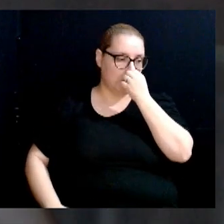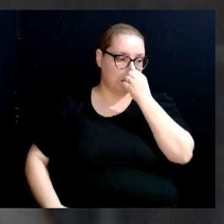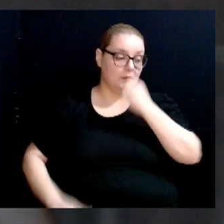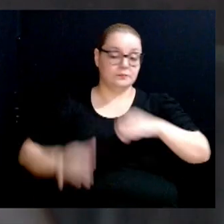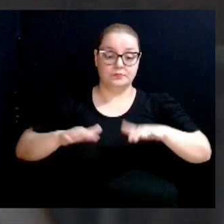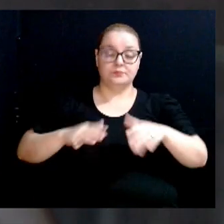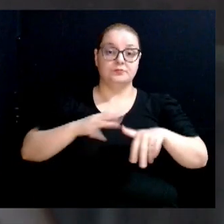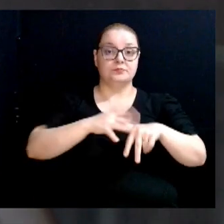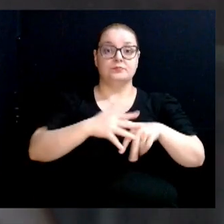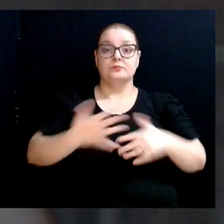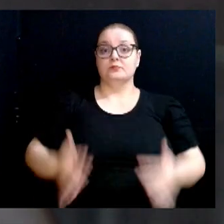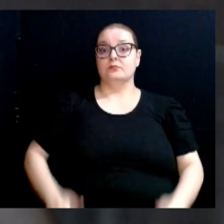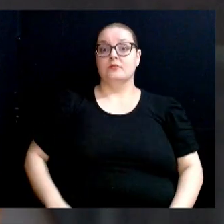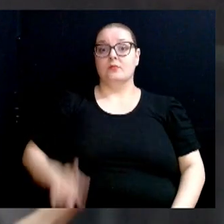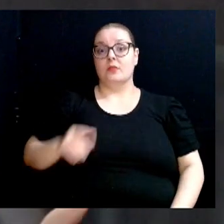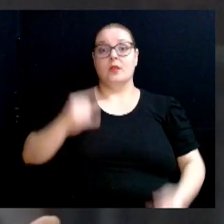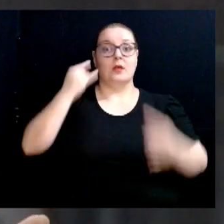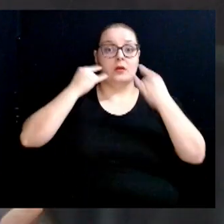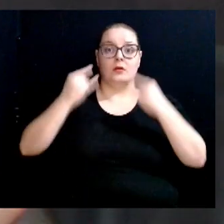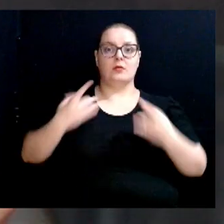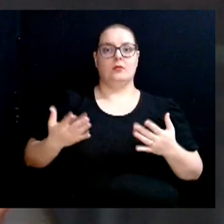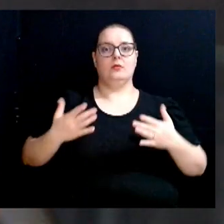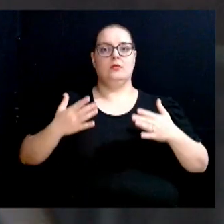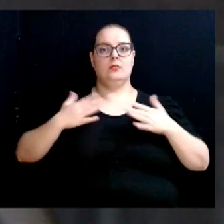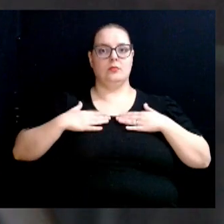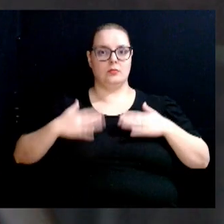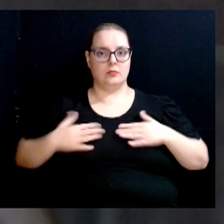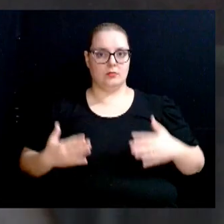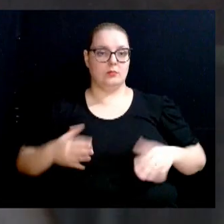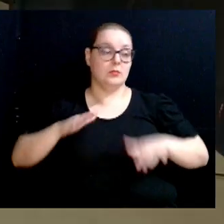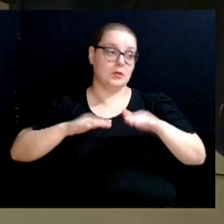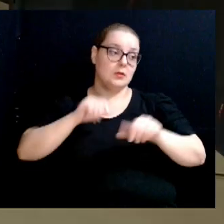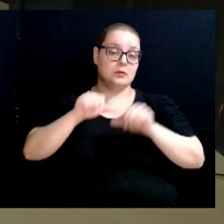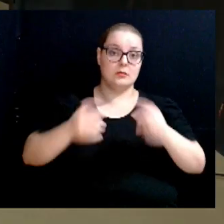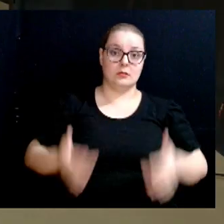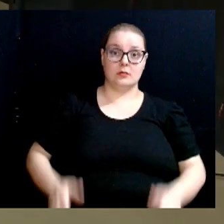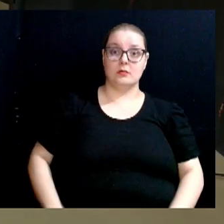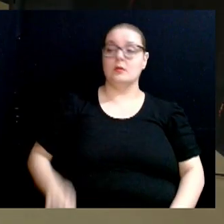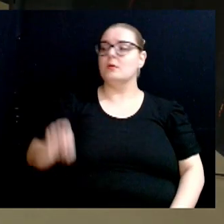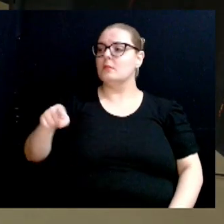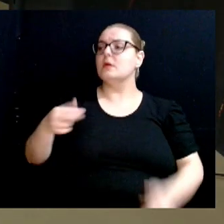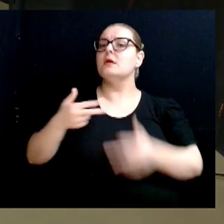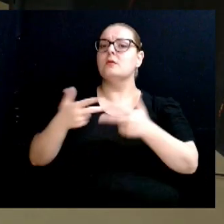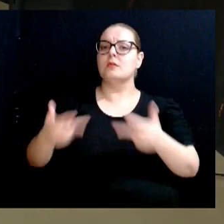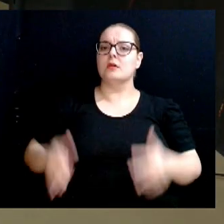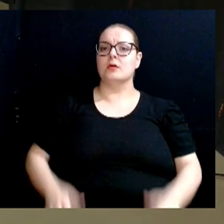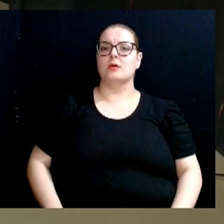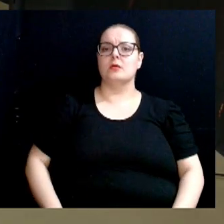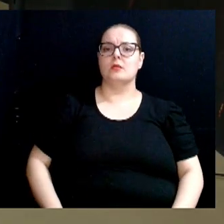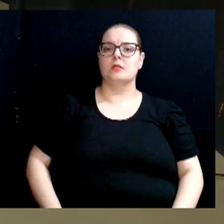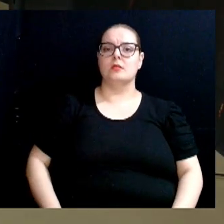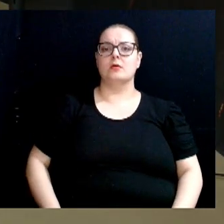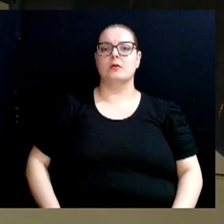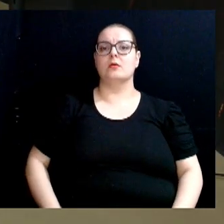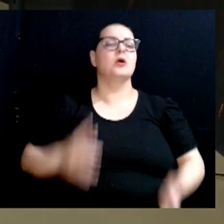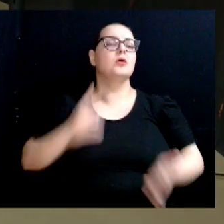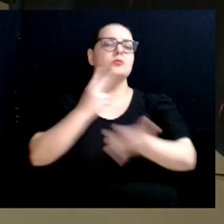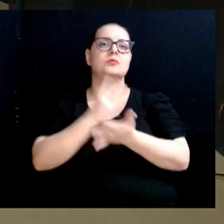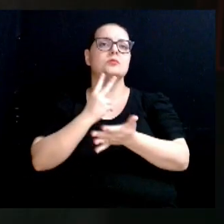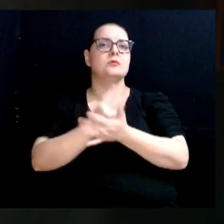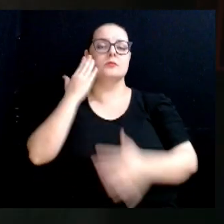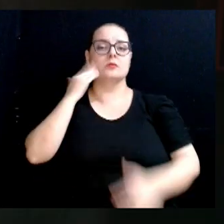interesse no físico, porque às vezes muda. Então, mas aí entra aquela coisa que, olha, eu sempre soube que aquela pessoa